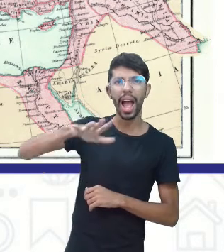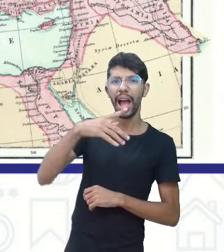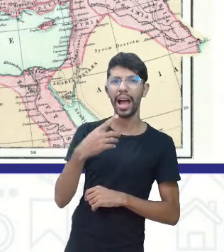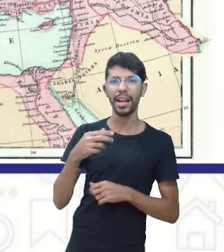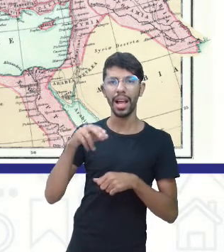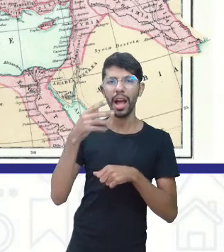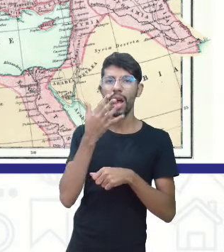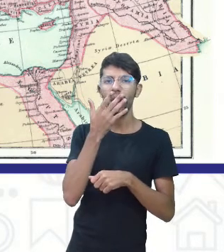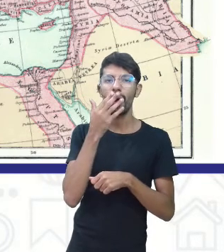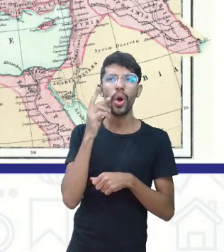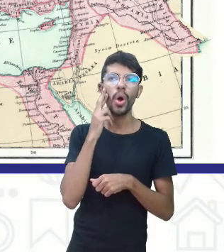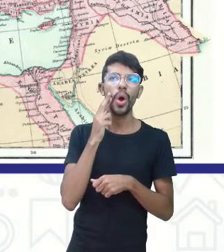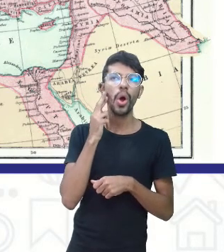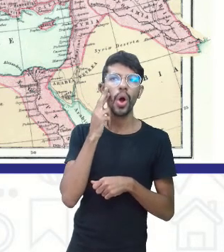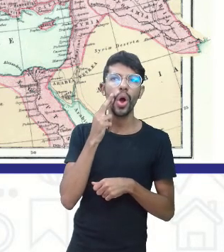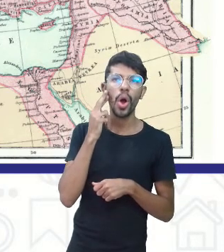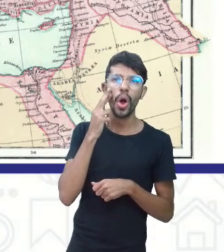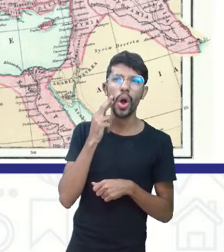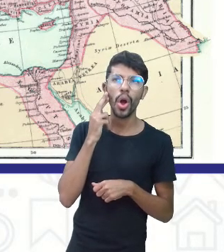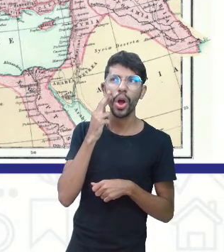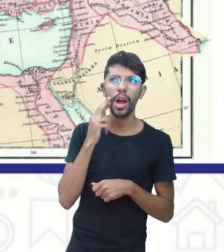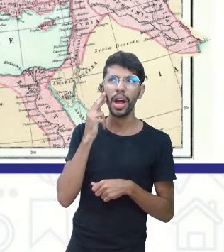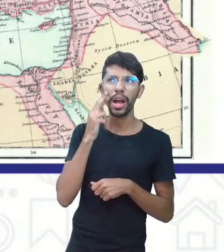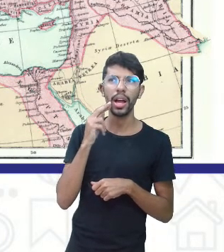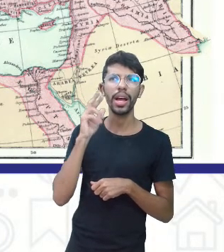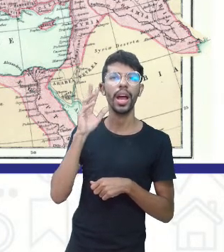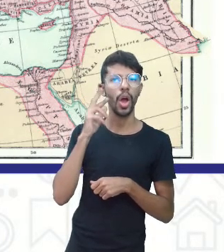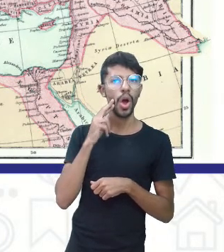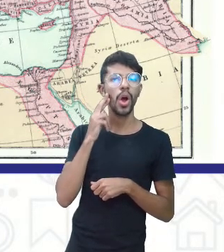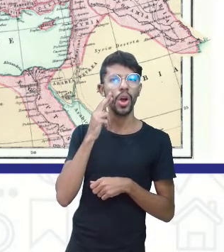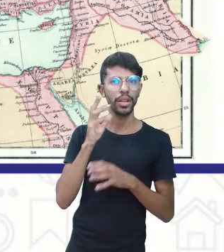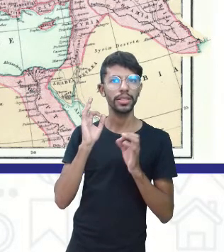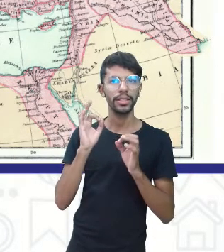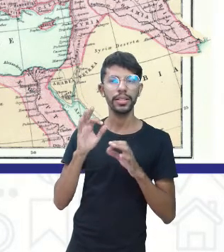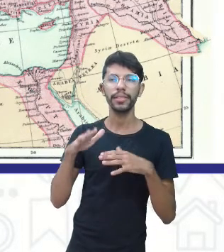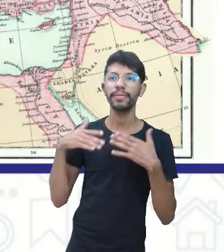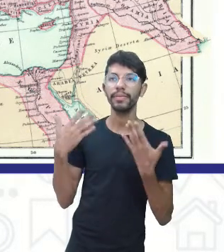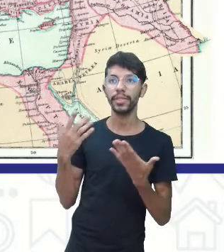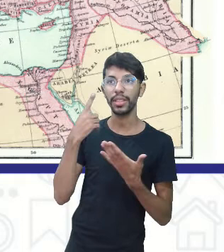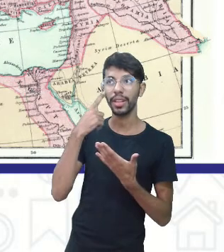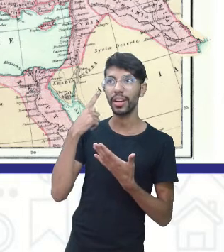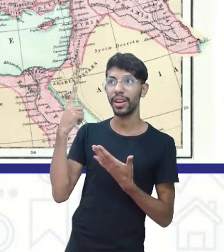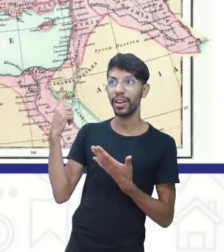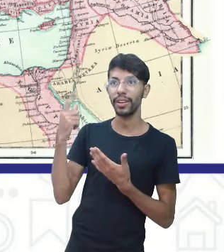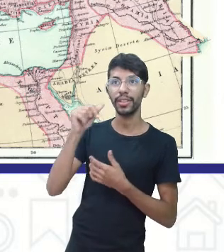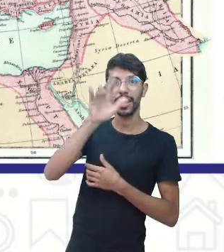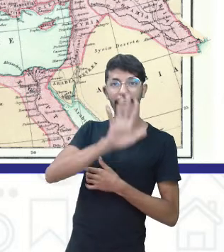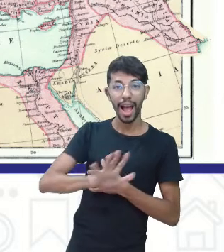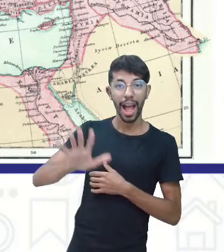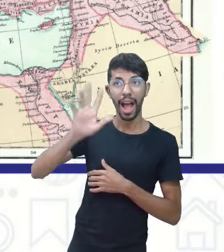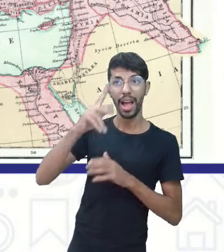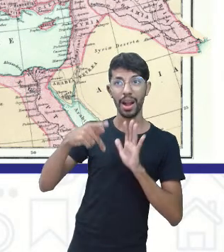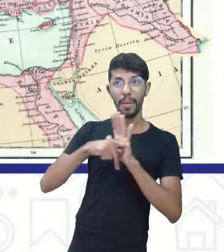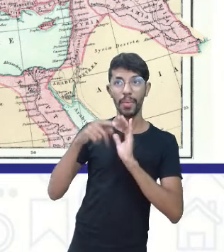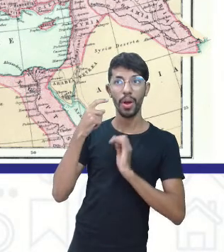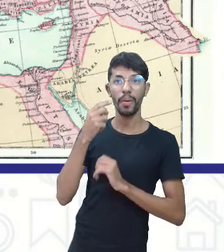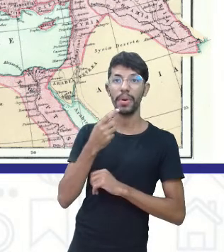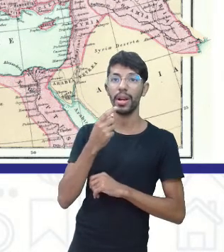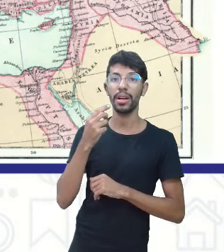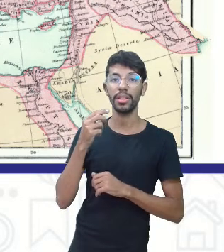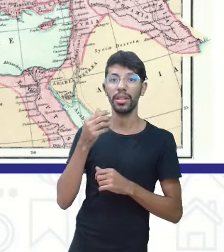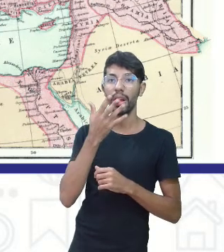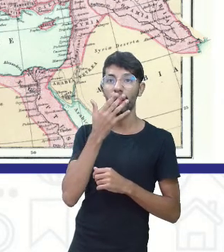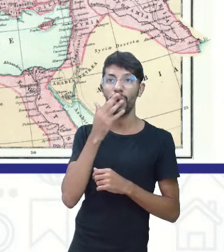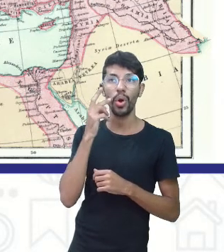meio ruim para enxergar, né? Bia, isso é rosa, né, Bia? Pronto. Então toda essa área, pronto, toda essa área aí que está